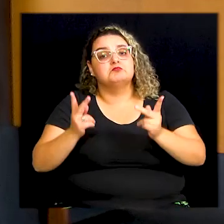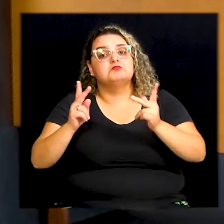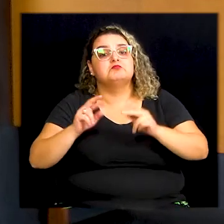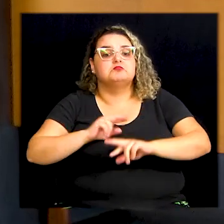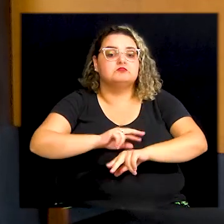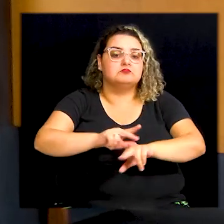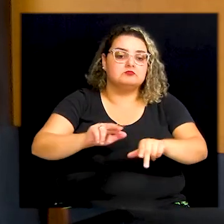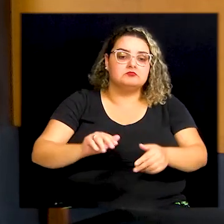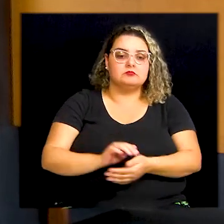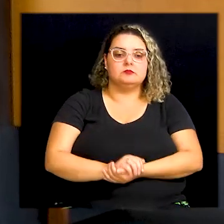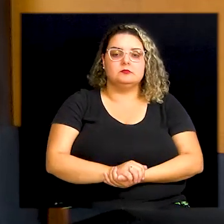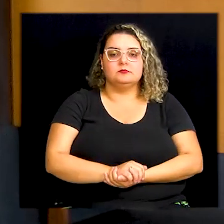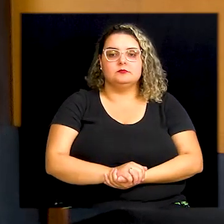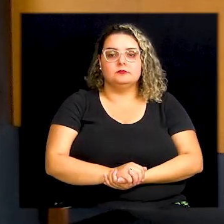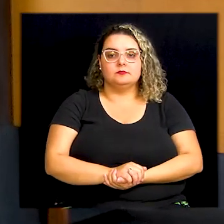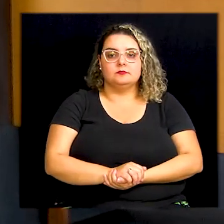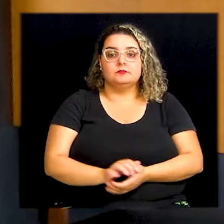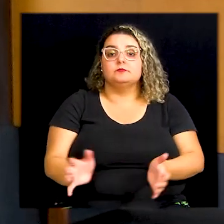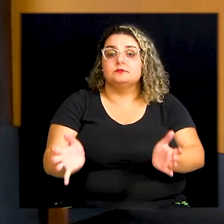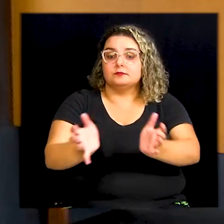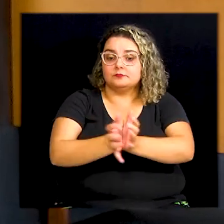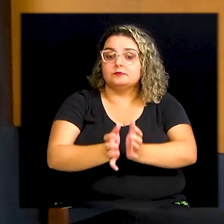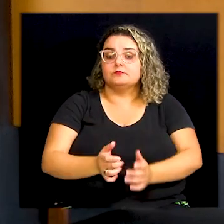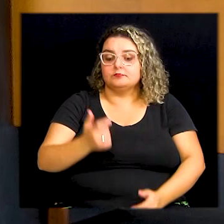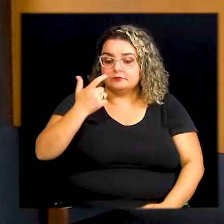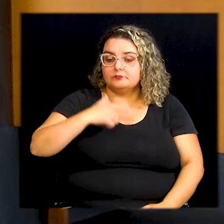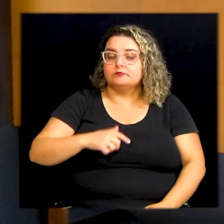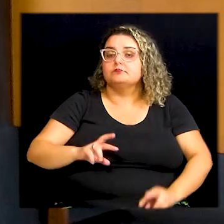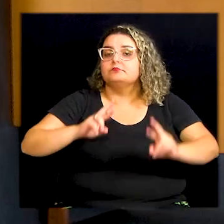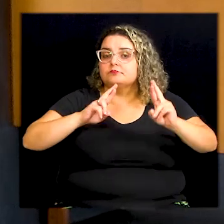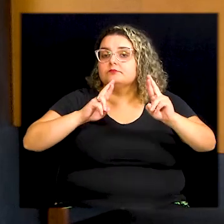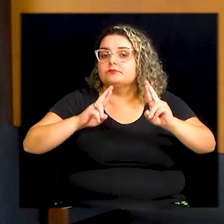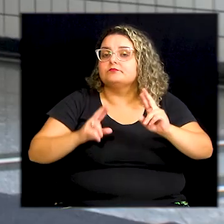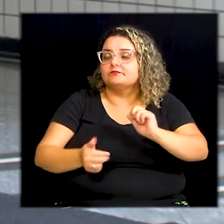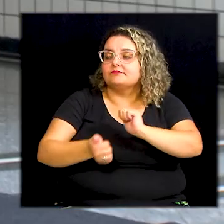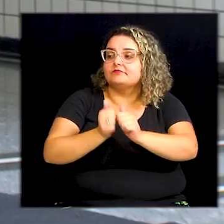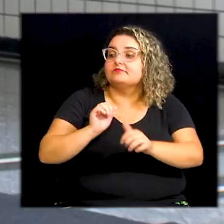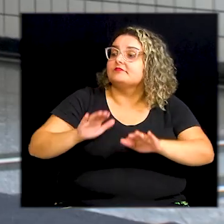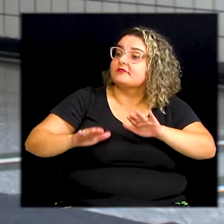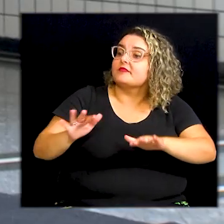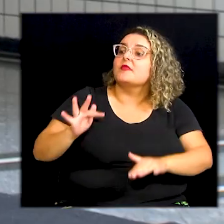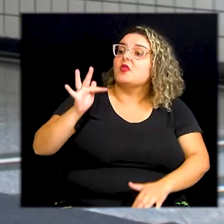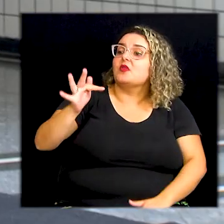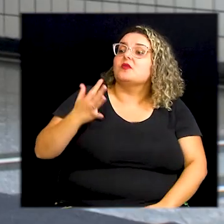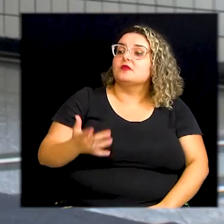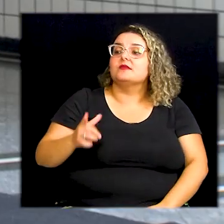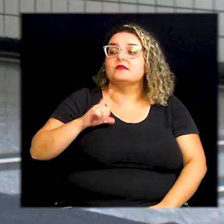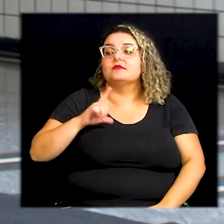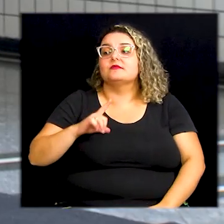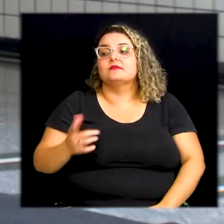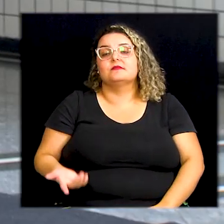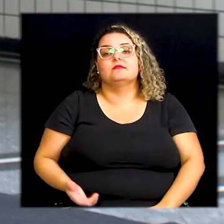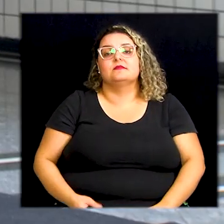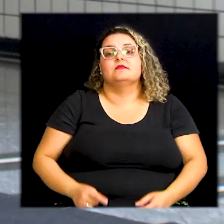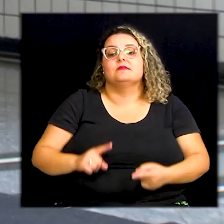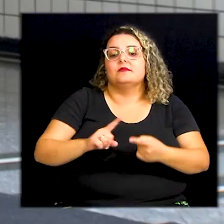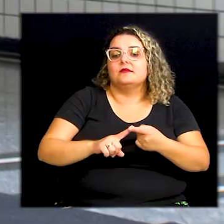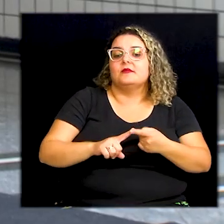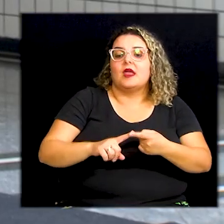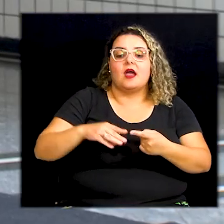campeões, multicampeões aí, e são times que eu tenho o desejo de jogar. Então, quem sabe futuramente tem lá